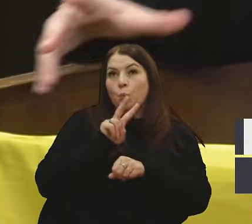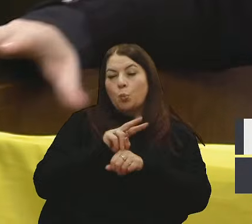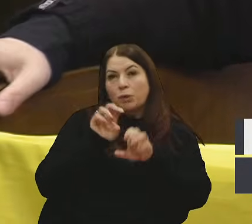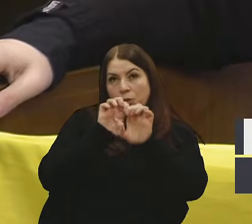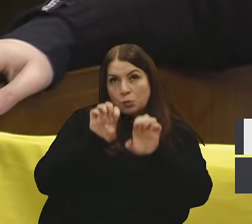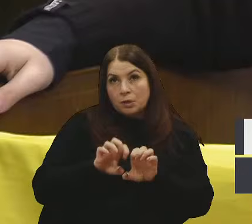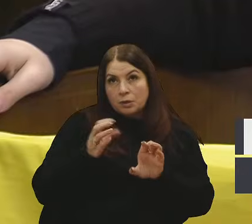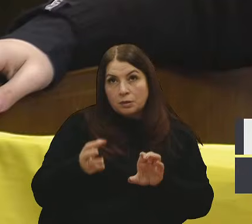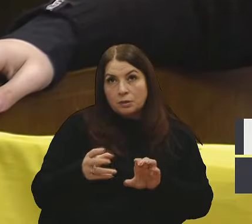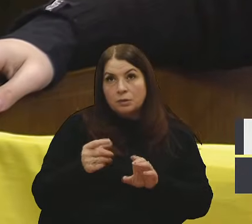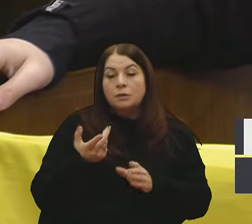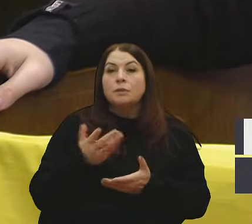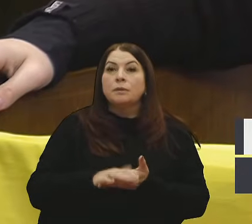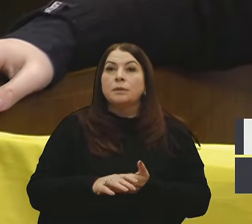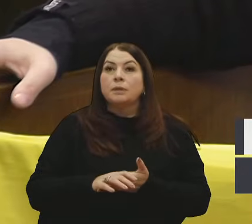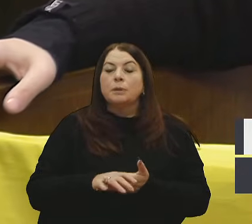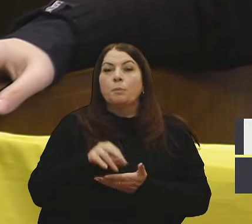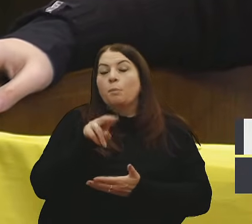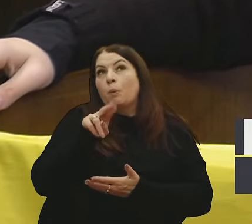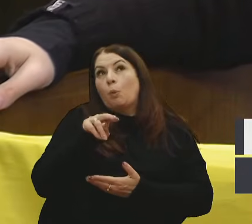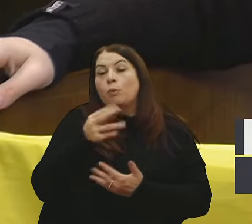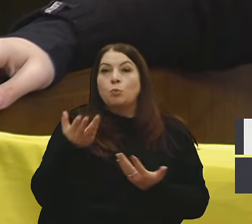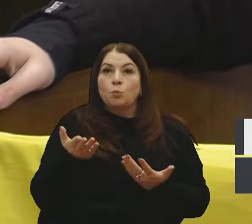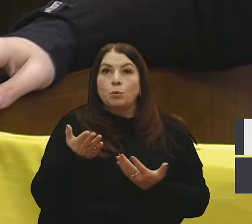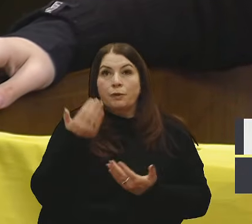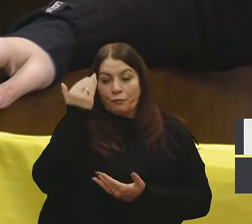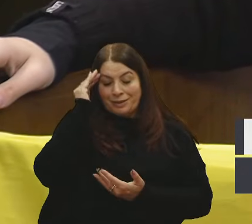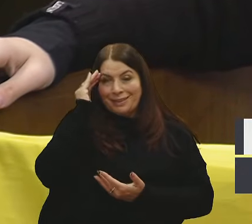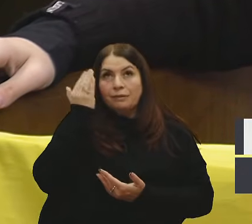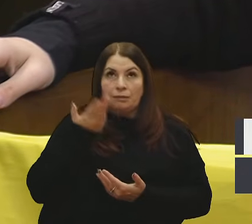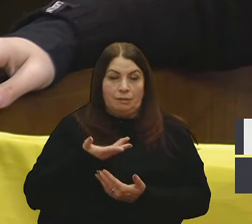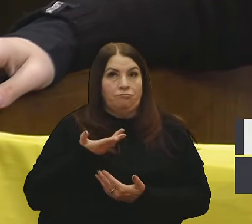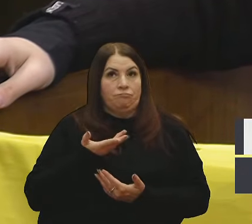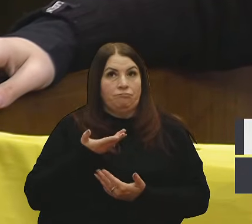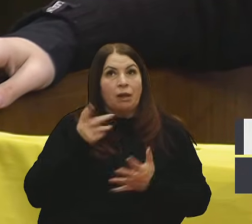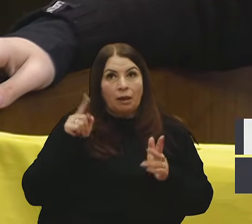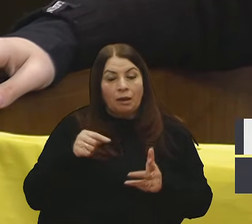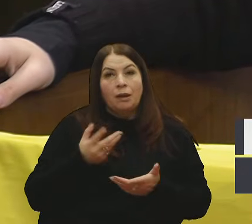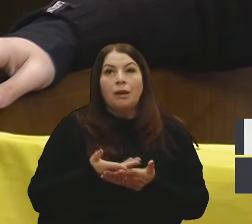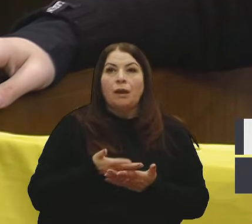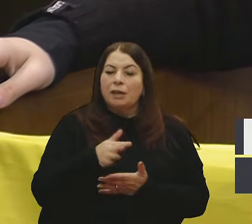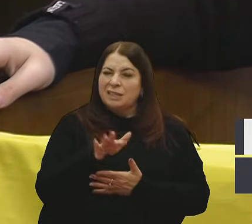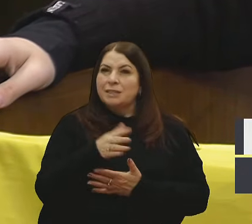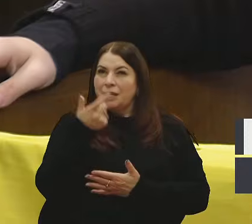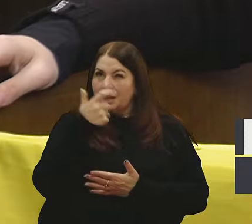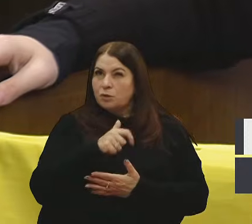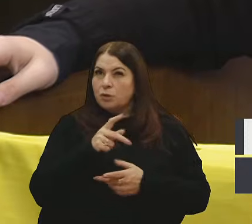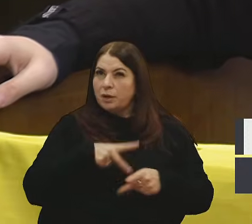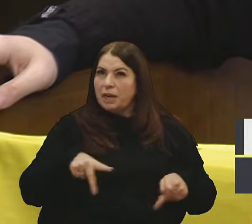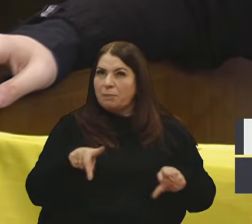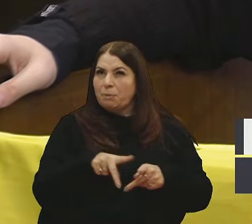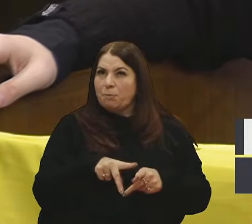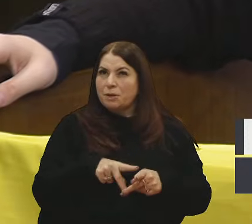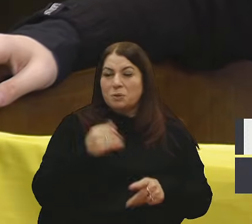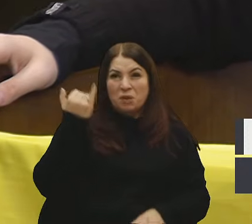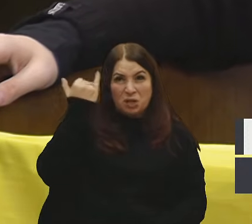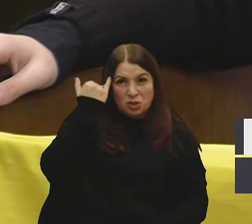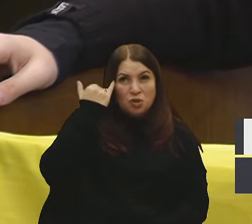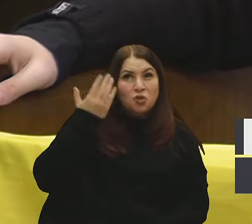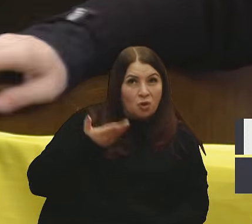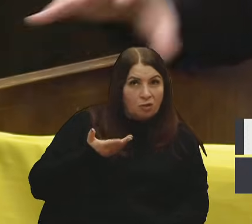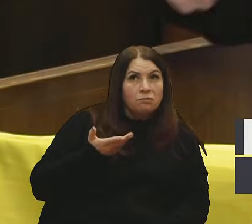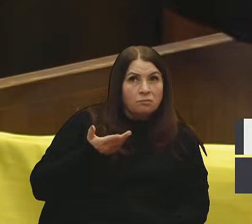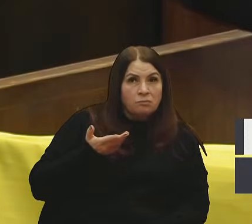escola, enfim. Mas o que eu nunca vou entender... e às vezes eles acham que a população é idiota, né?